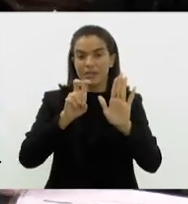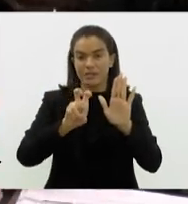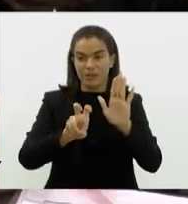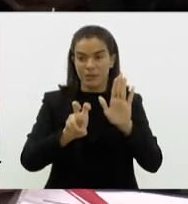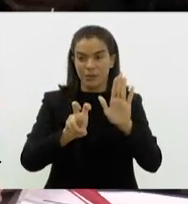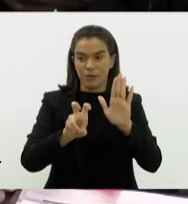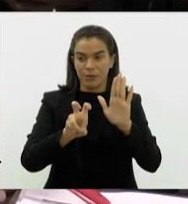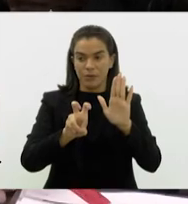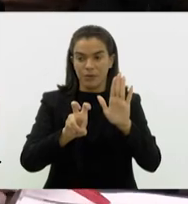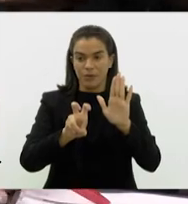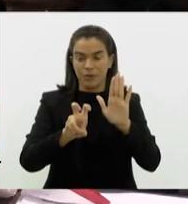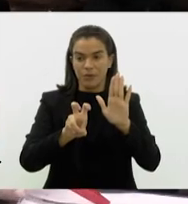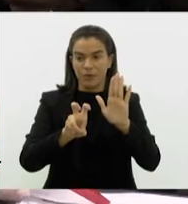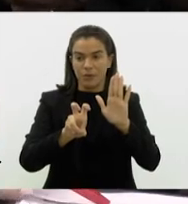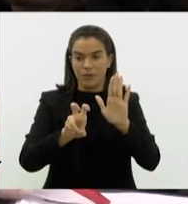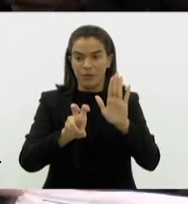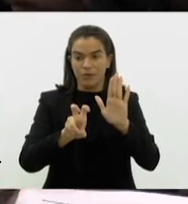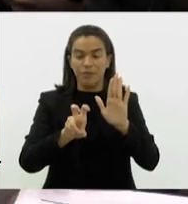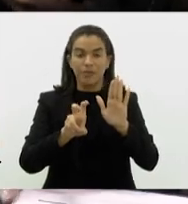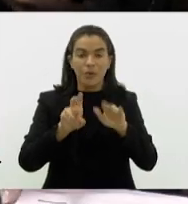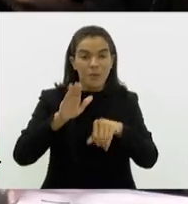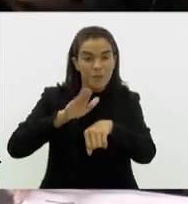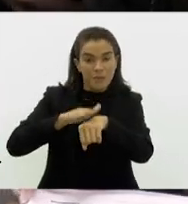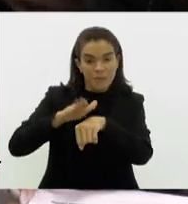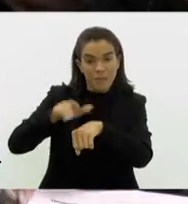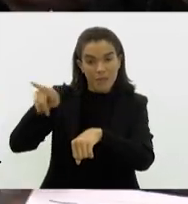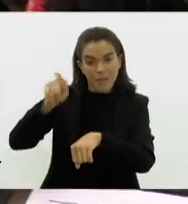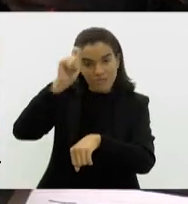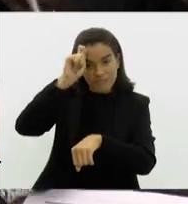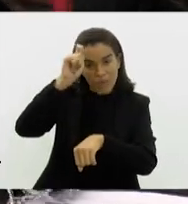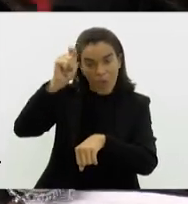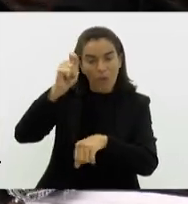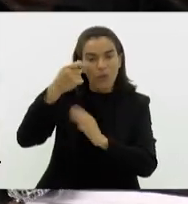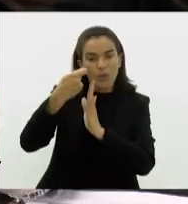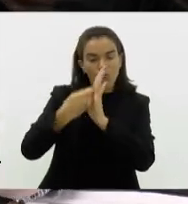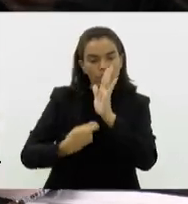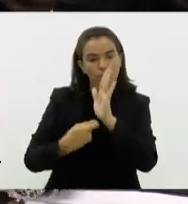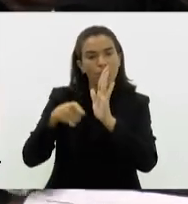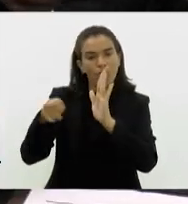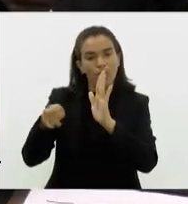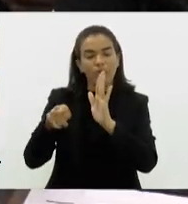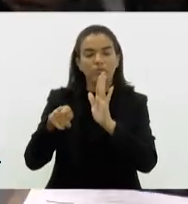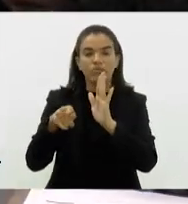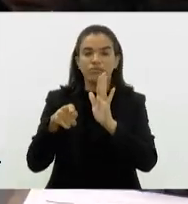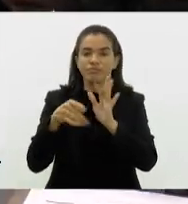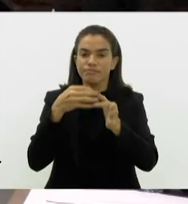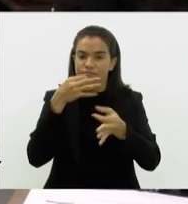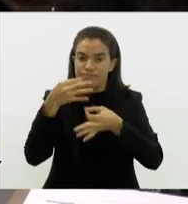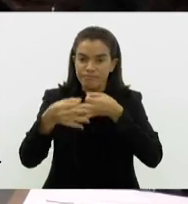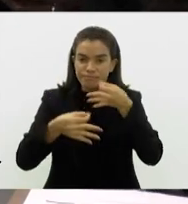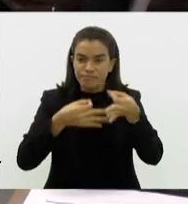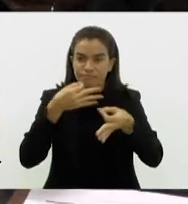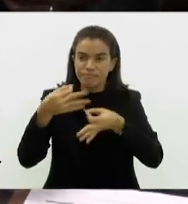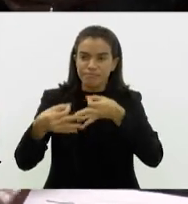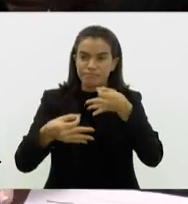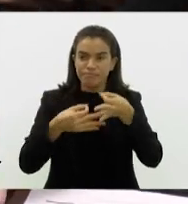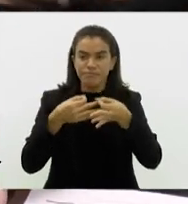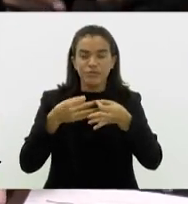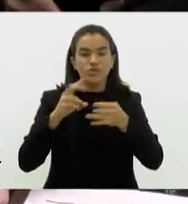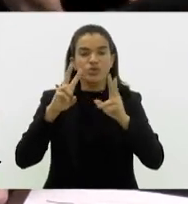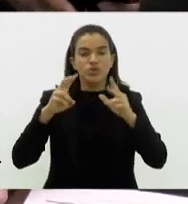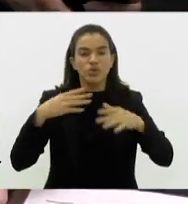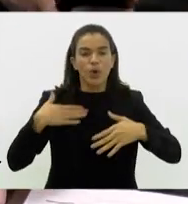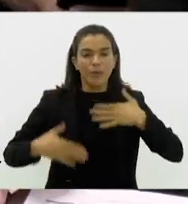5. O próprio autor ele fez aqui menção à questão